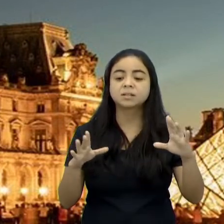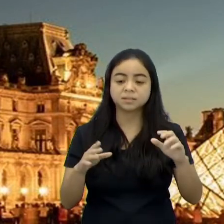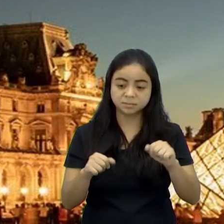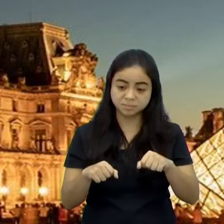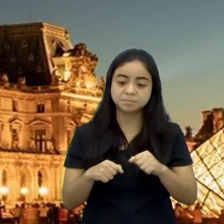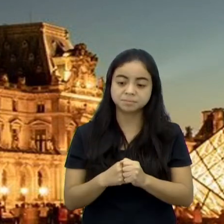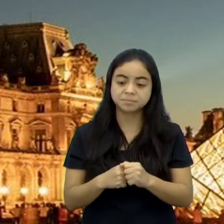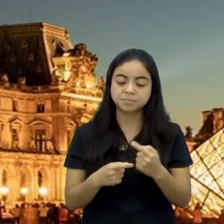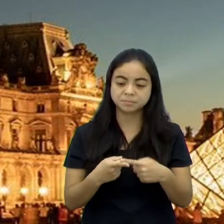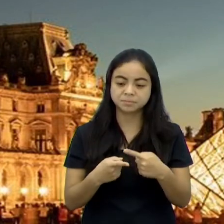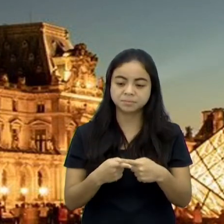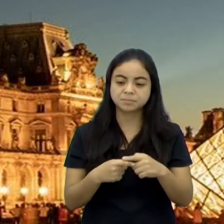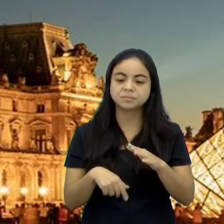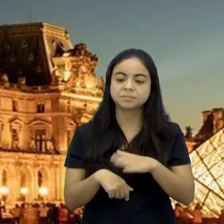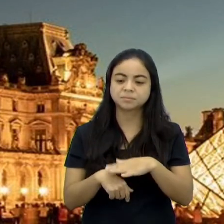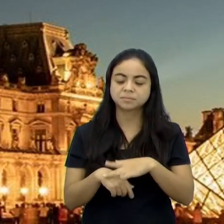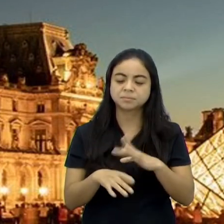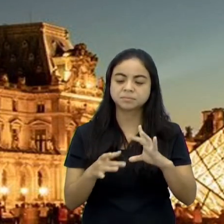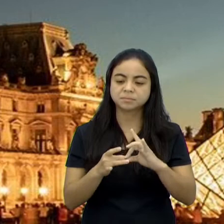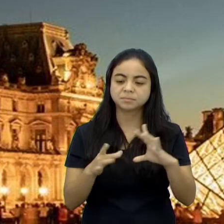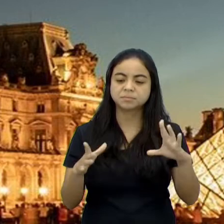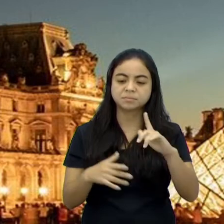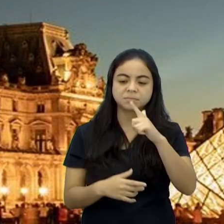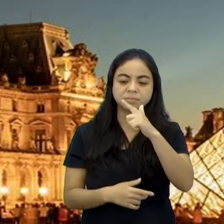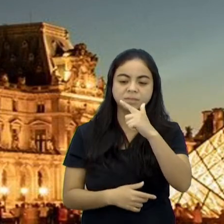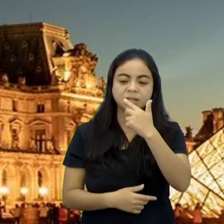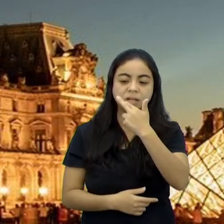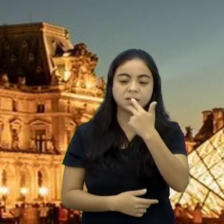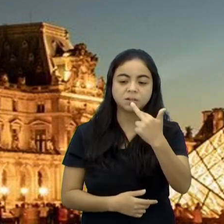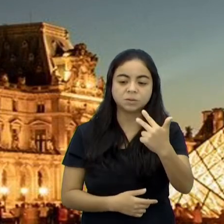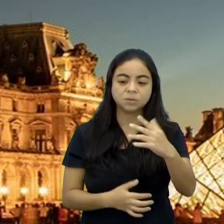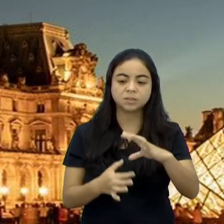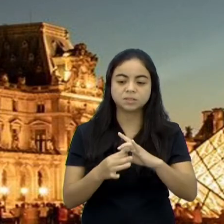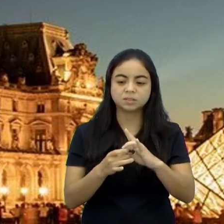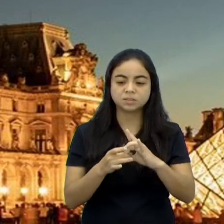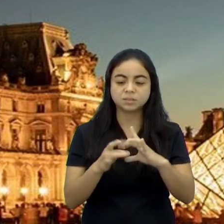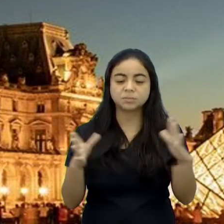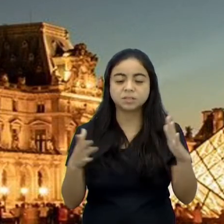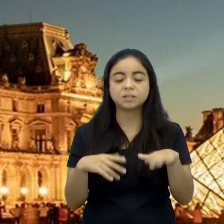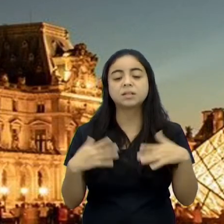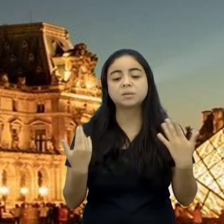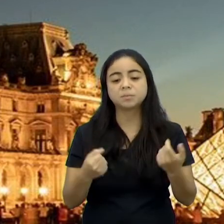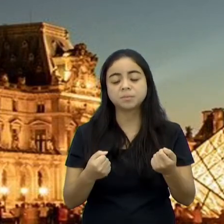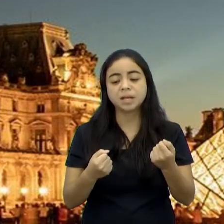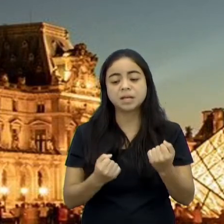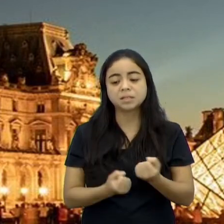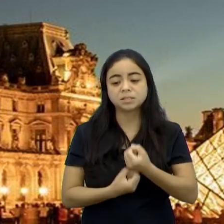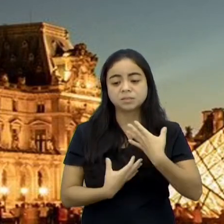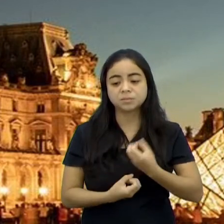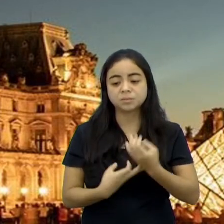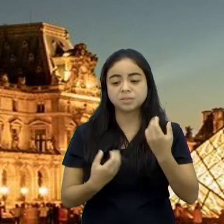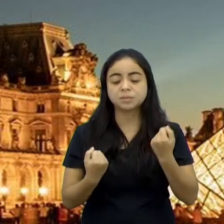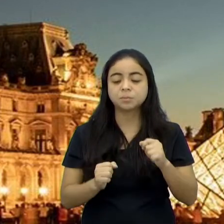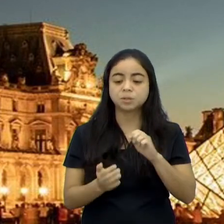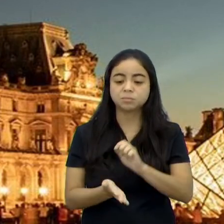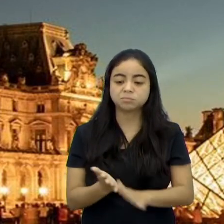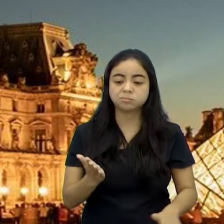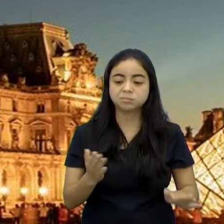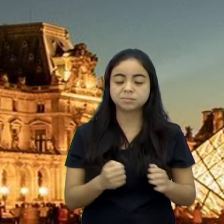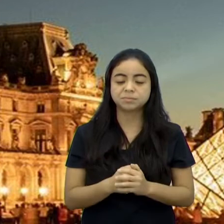Por ser um ato bem democrático, uma linguagem bem democrática, essas informações podem se perder. E existem alguns memes que eles